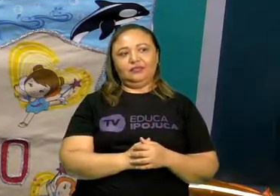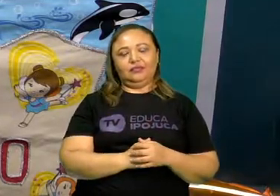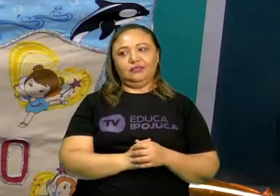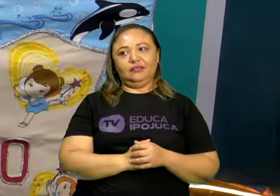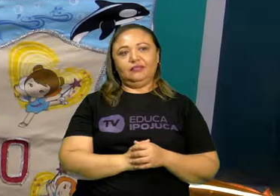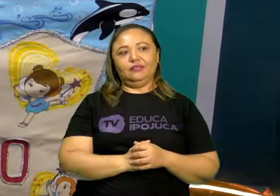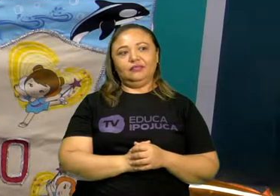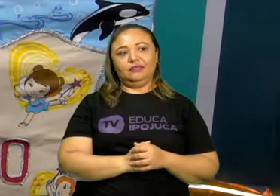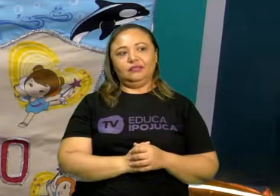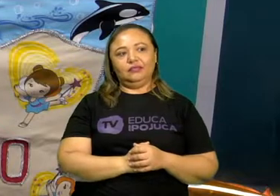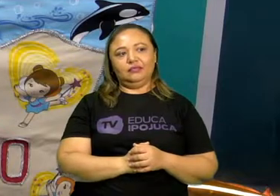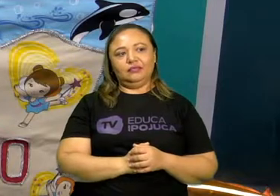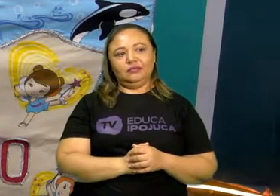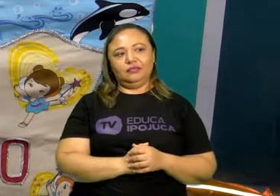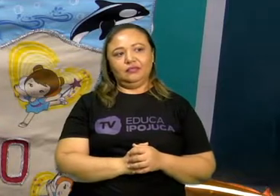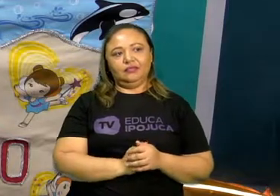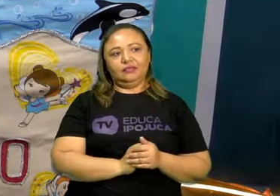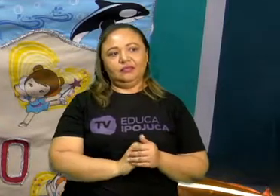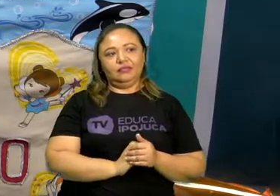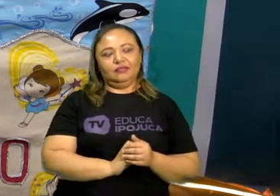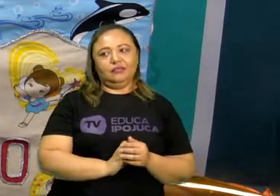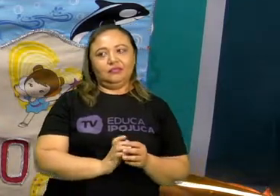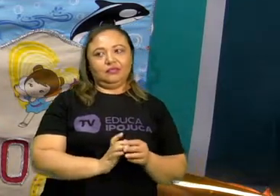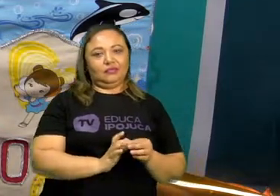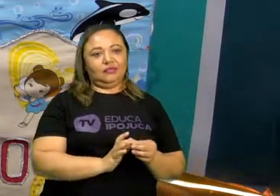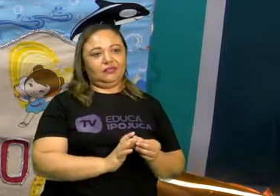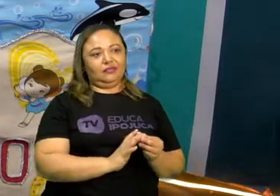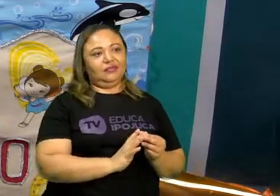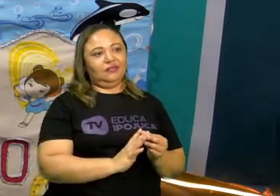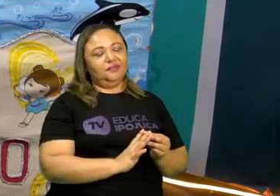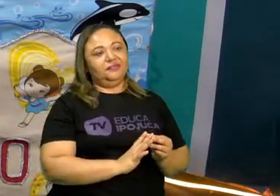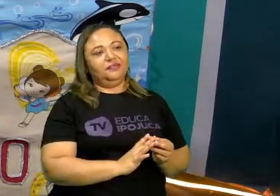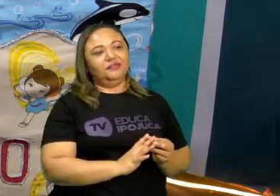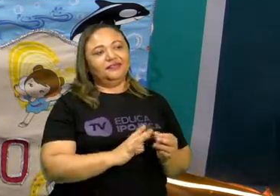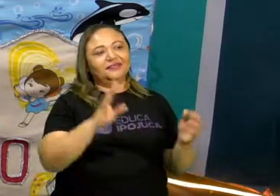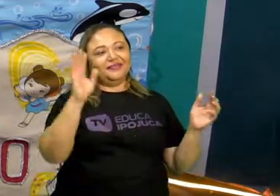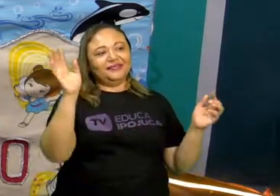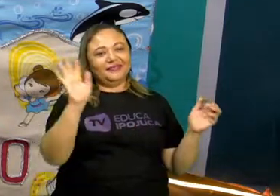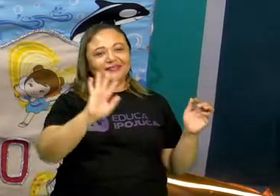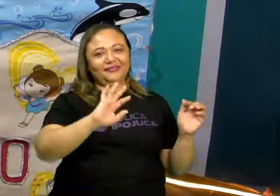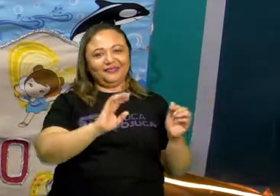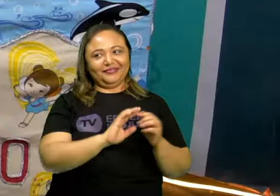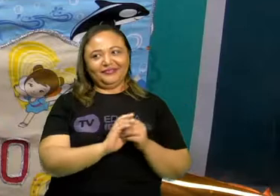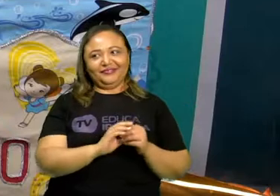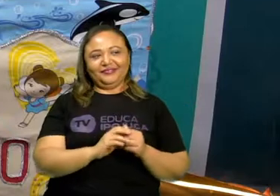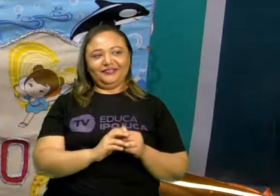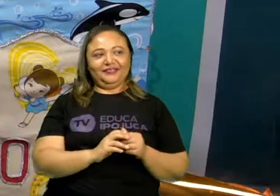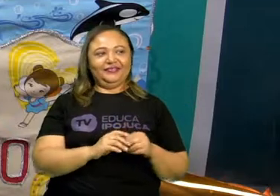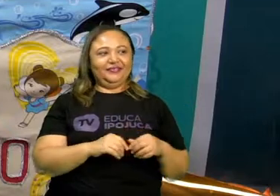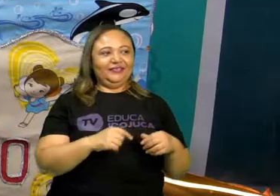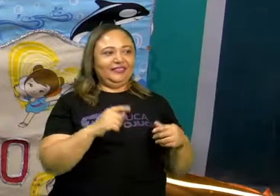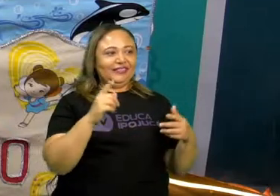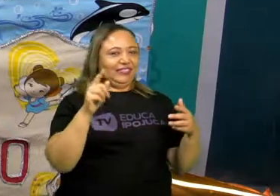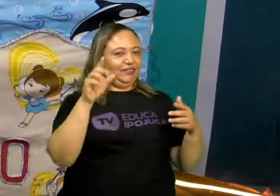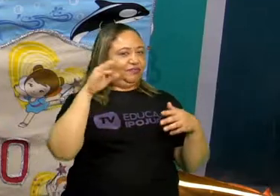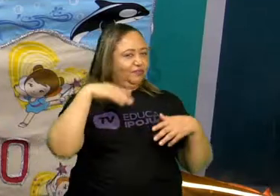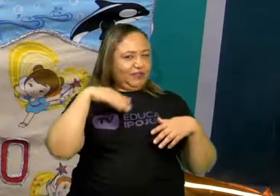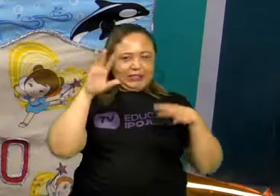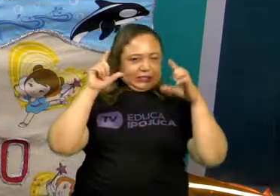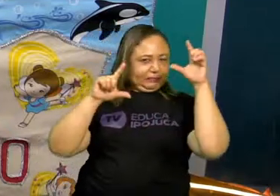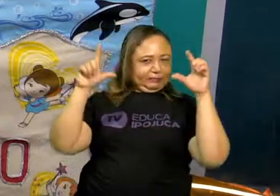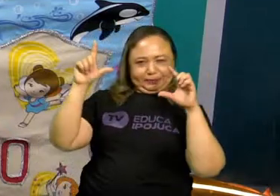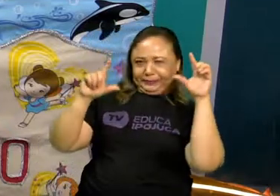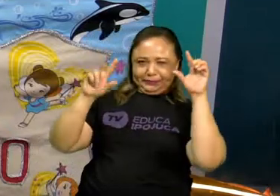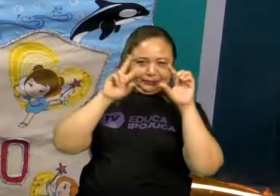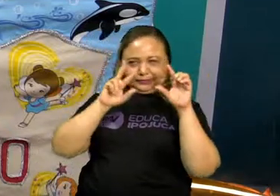pra assistir coisa até tarde, não. Que fica com sono. Né, dona Leiturinha? Nada de ficar assistindo até